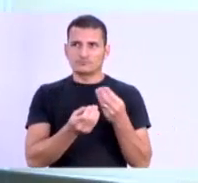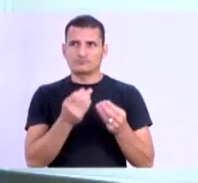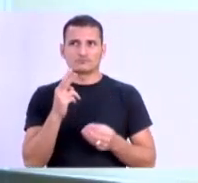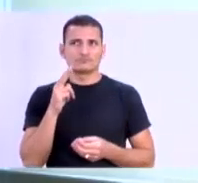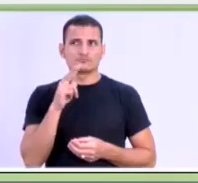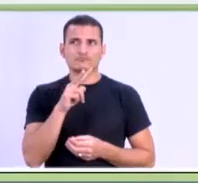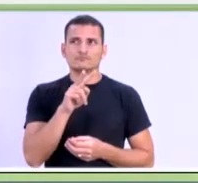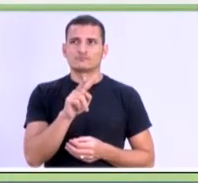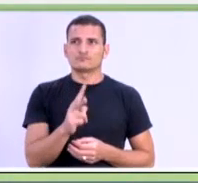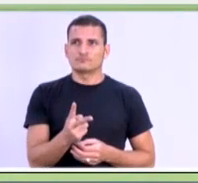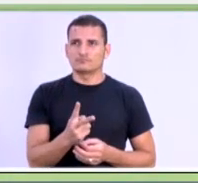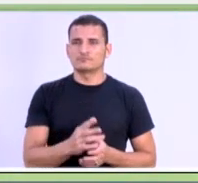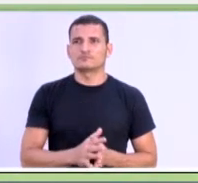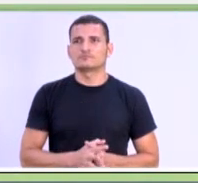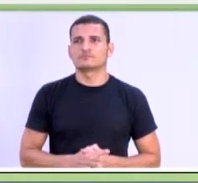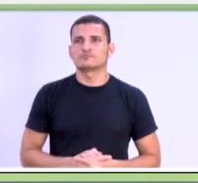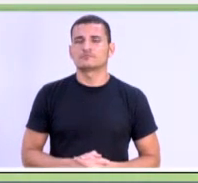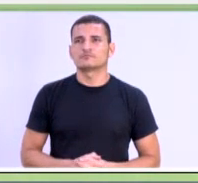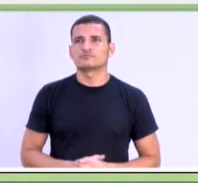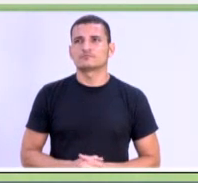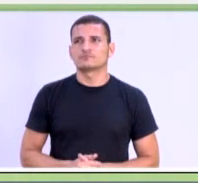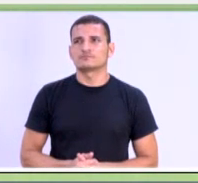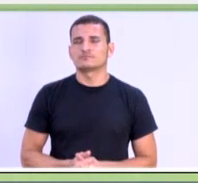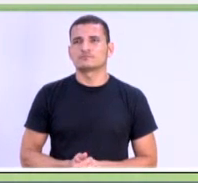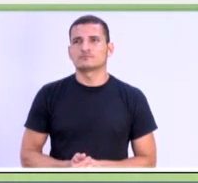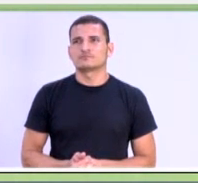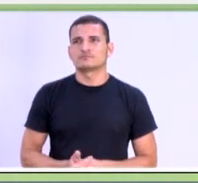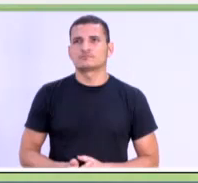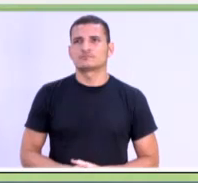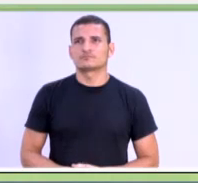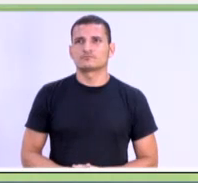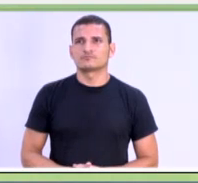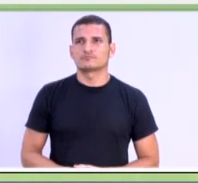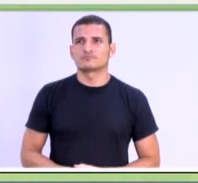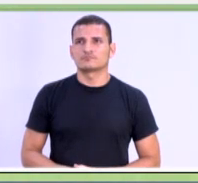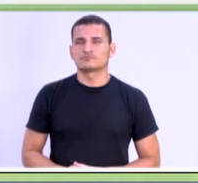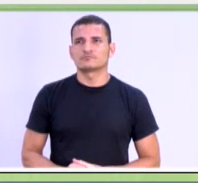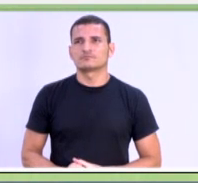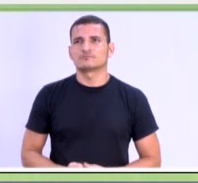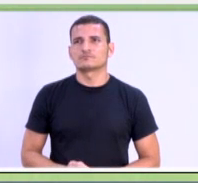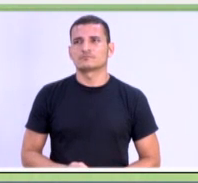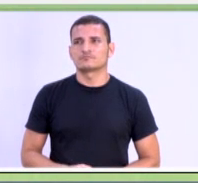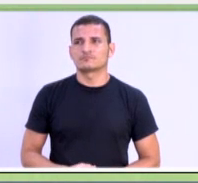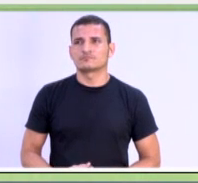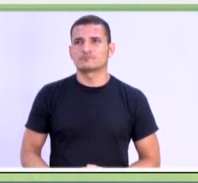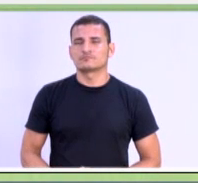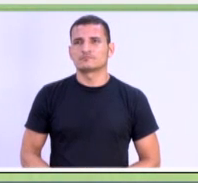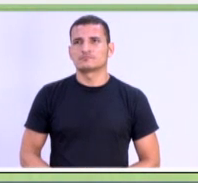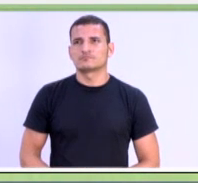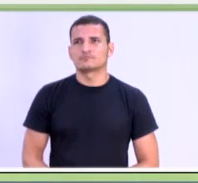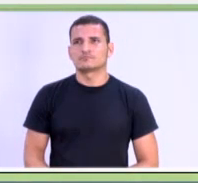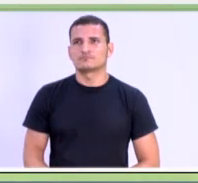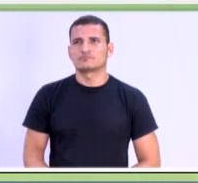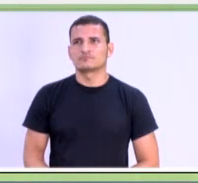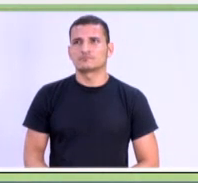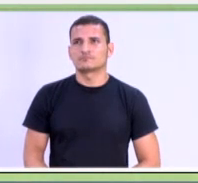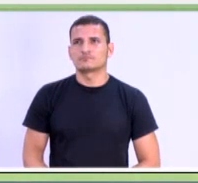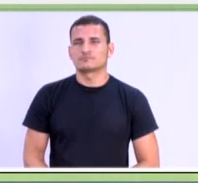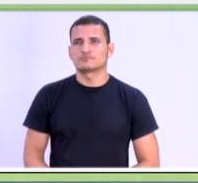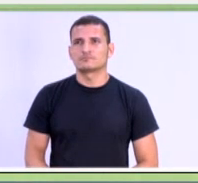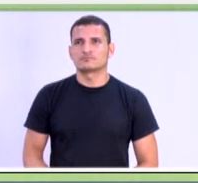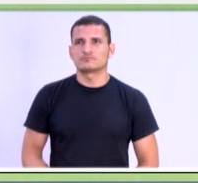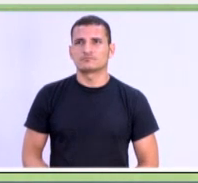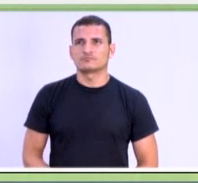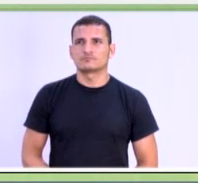aqui. Se eu tenho, normalmente a gente define uma classe aqui do jeito que a gente já fez bastante vezes, né? A classe